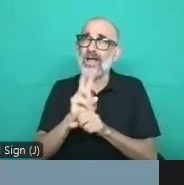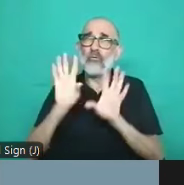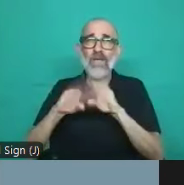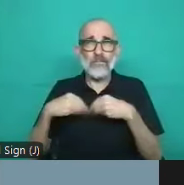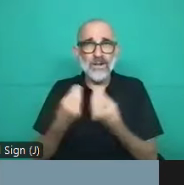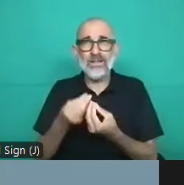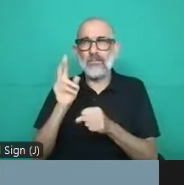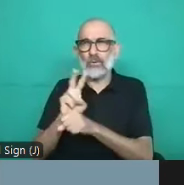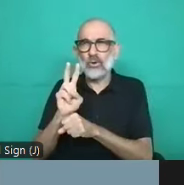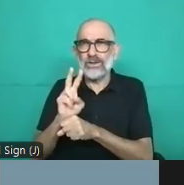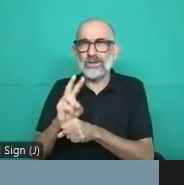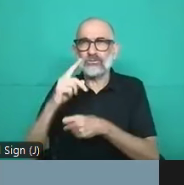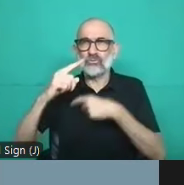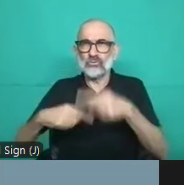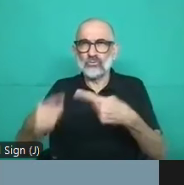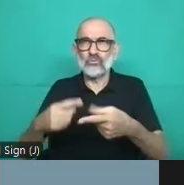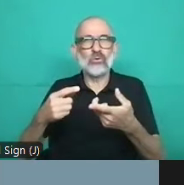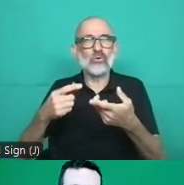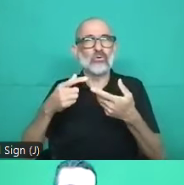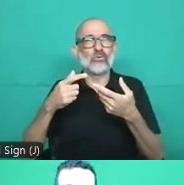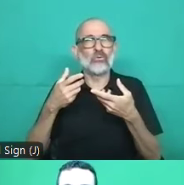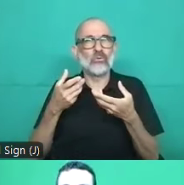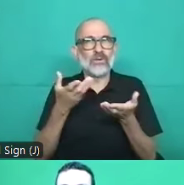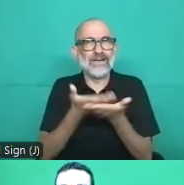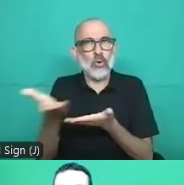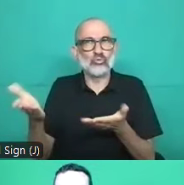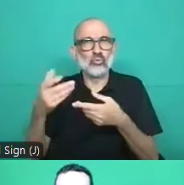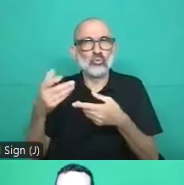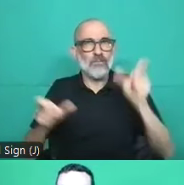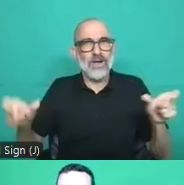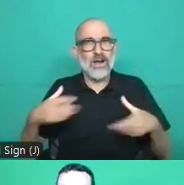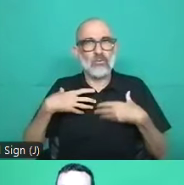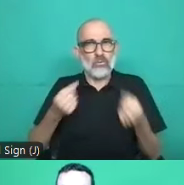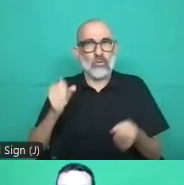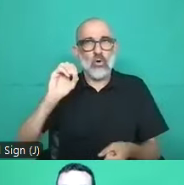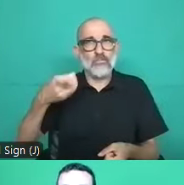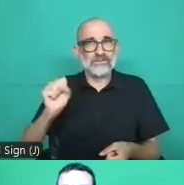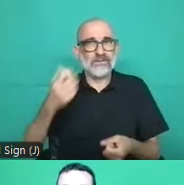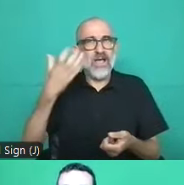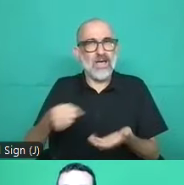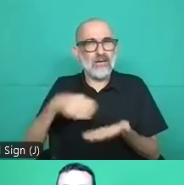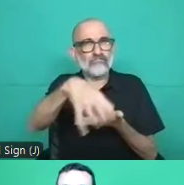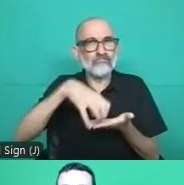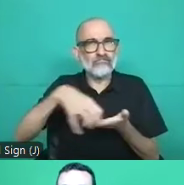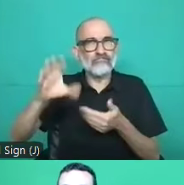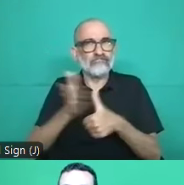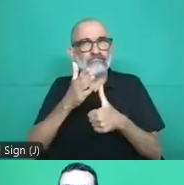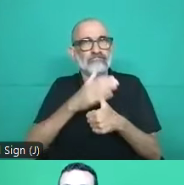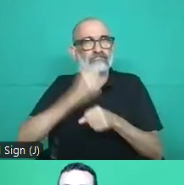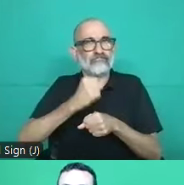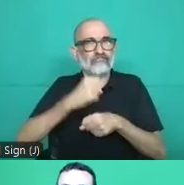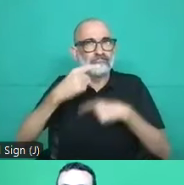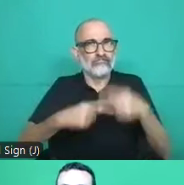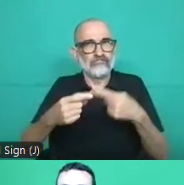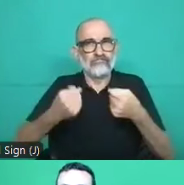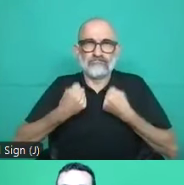trabajo de que van juntamente priorização de con trabalho que fortalecer la eh, gobernanza y liderazgo en tem recursos a ver com humanos, a el trabajo en liderança equipos interprofesionales